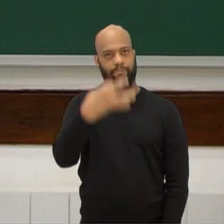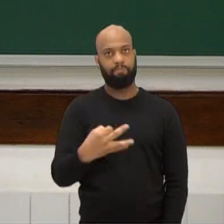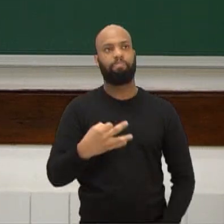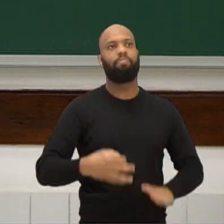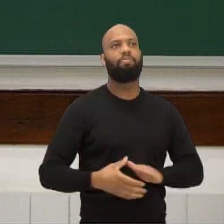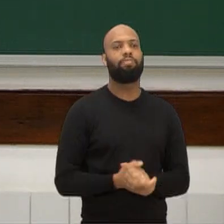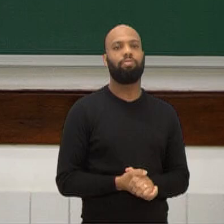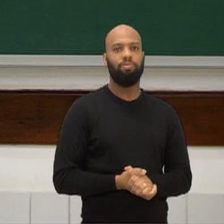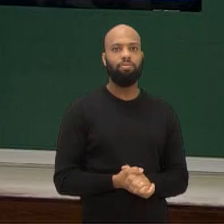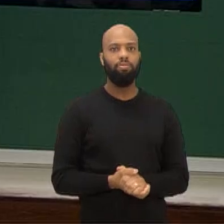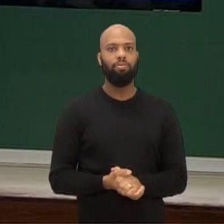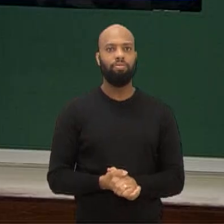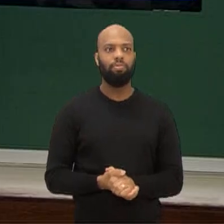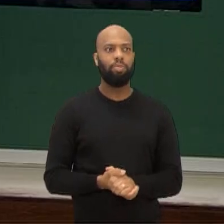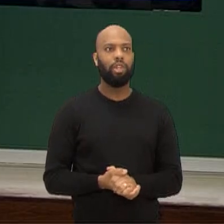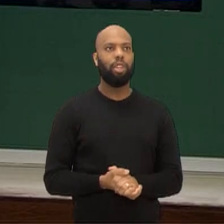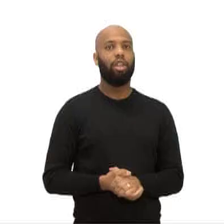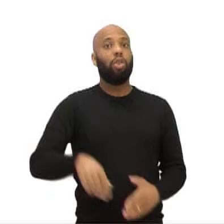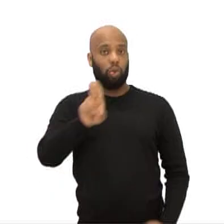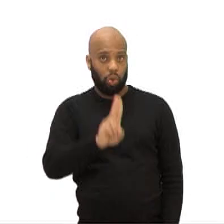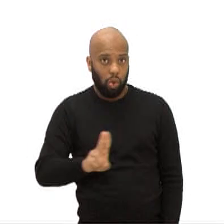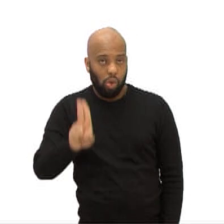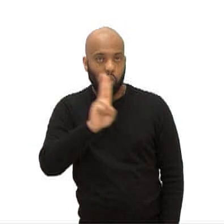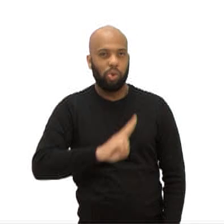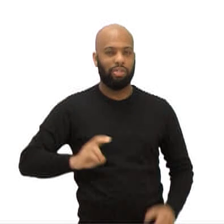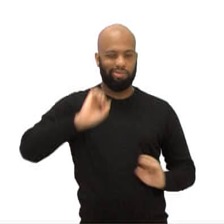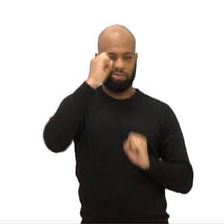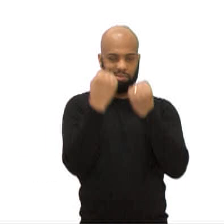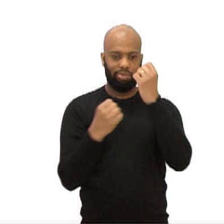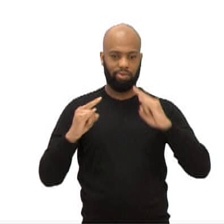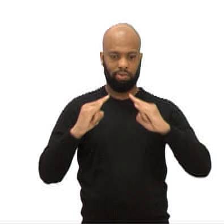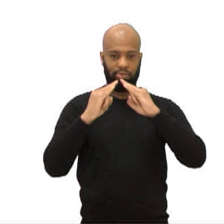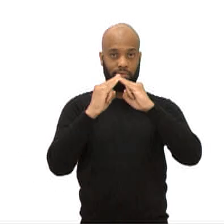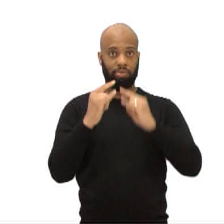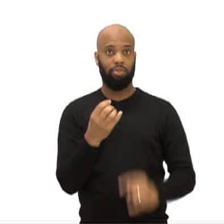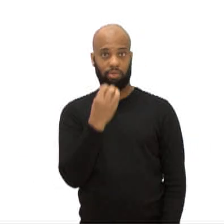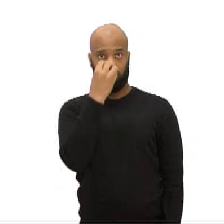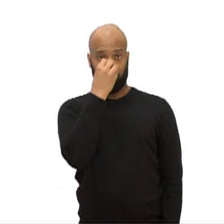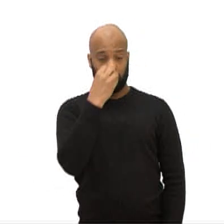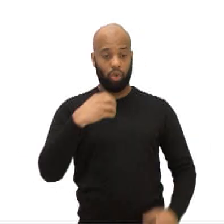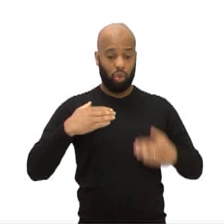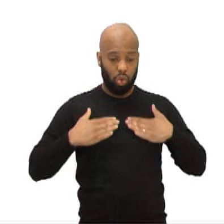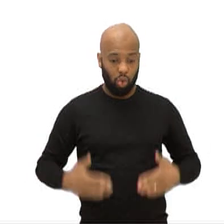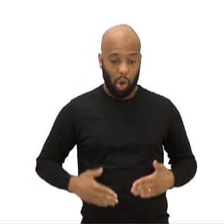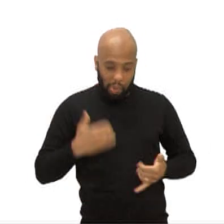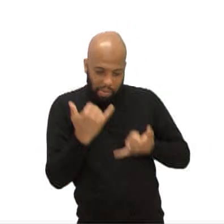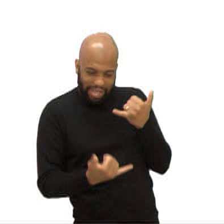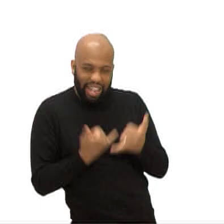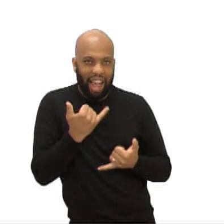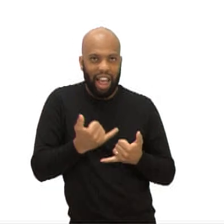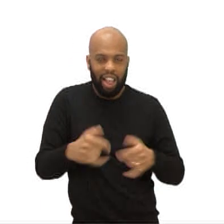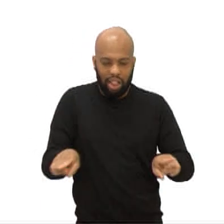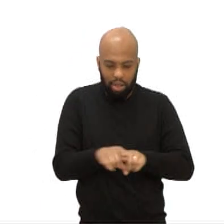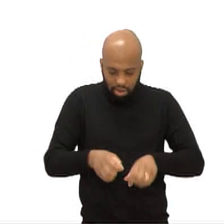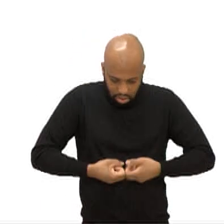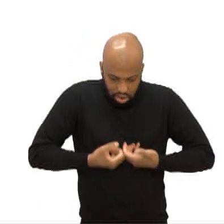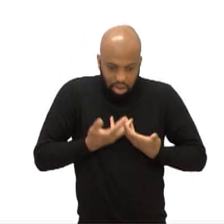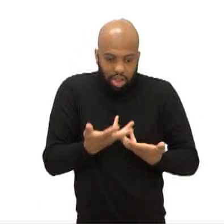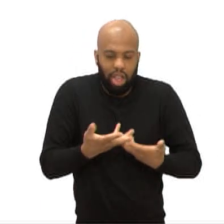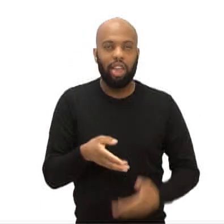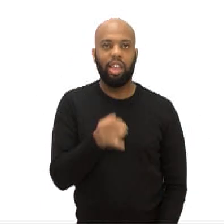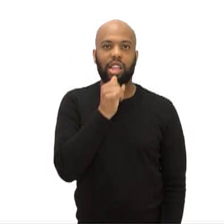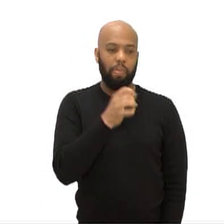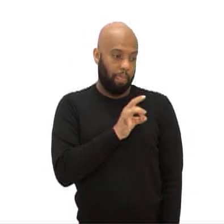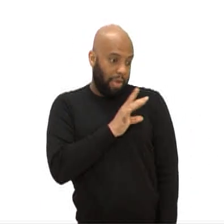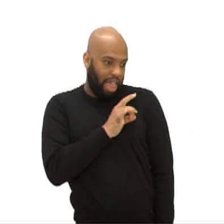procurando. Através dos jogos circenses, os corpos brincam e expressam sentimentos, né? Como medo,